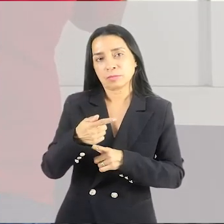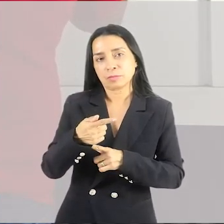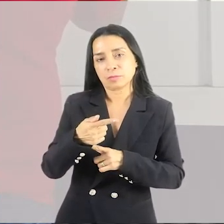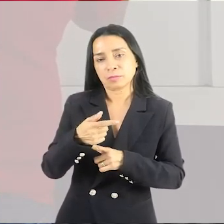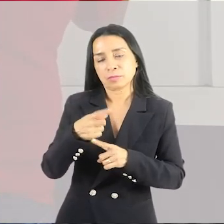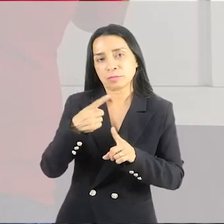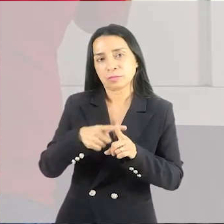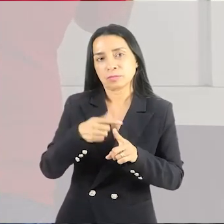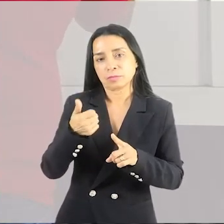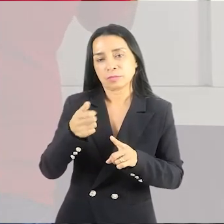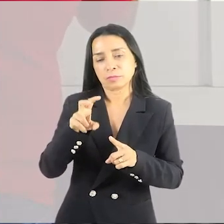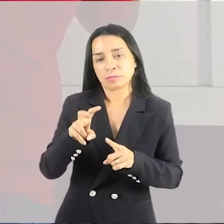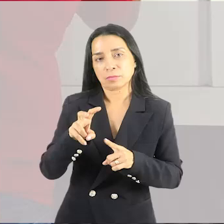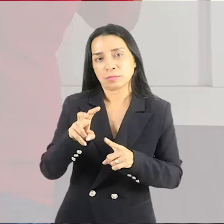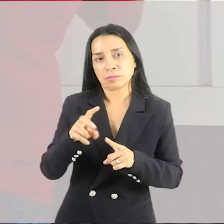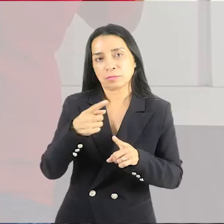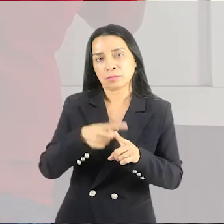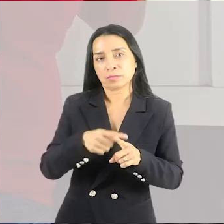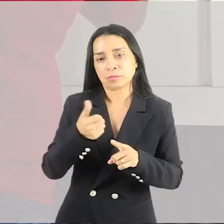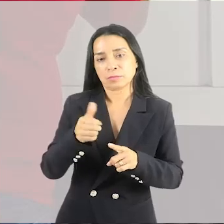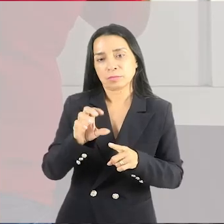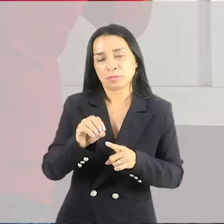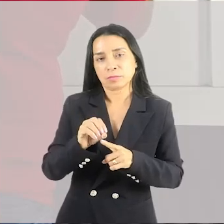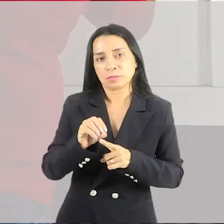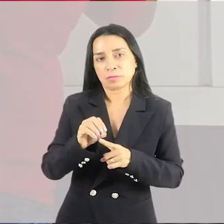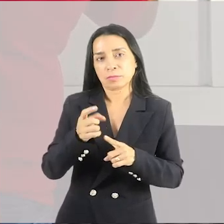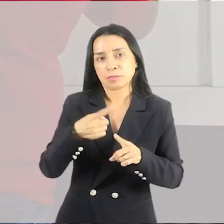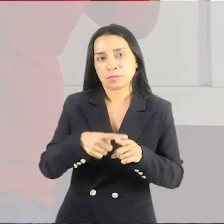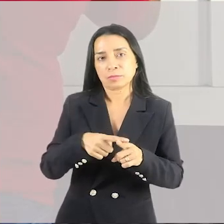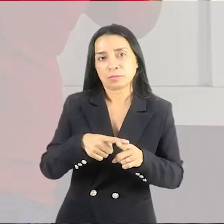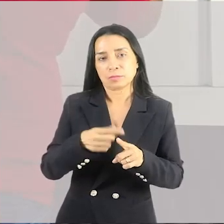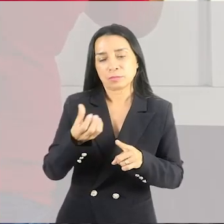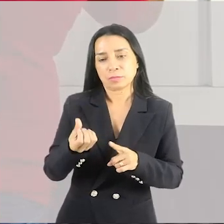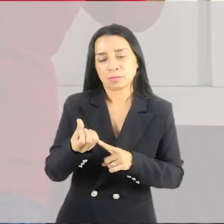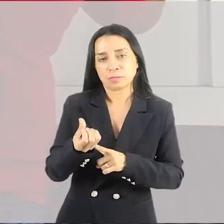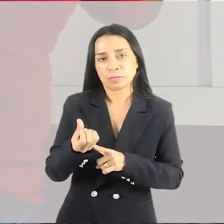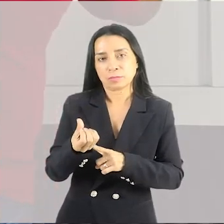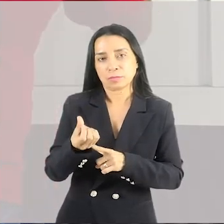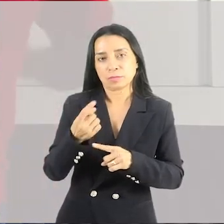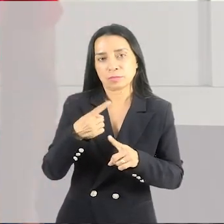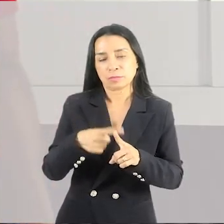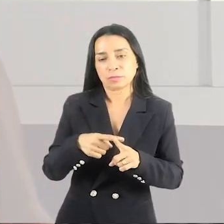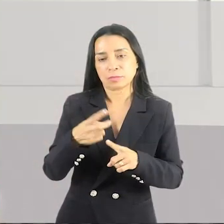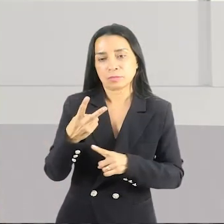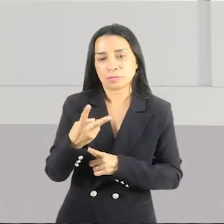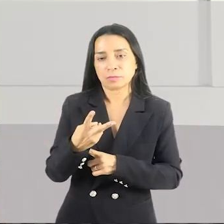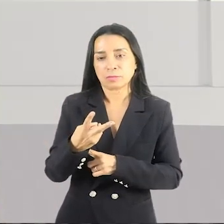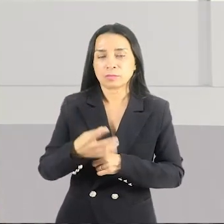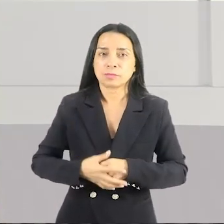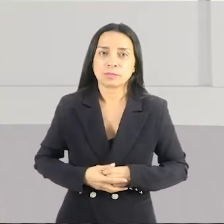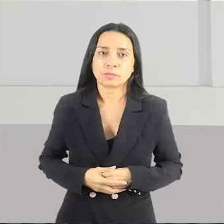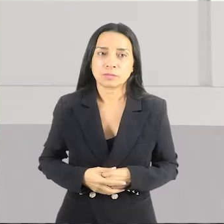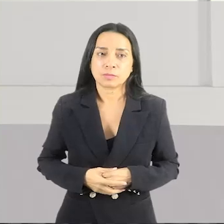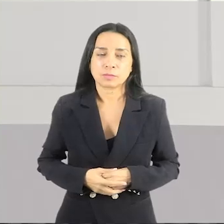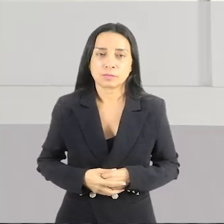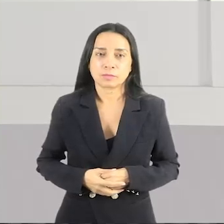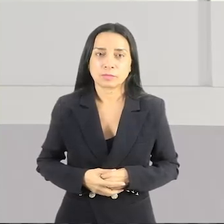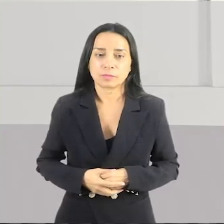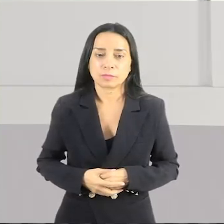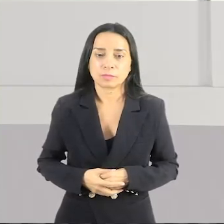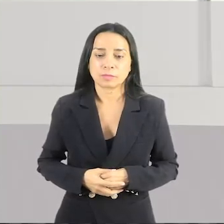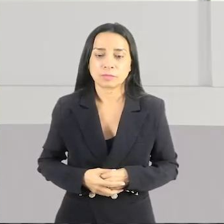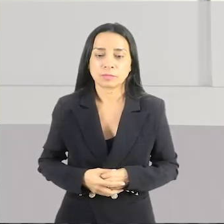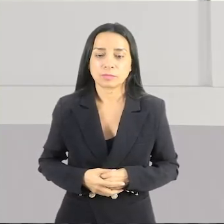mais 15, mais 10, mais 6, mais 2. Vamos fazer